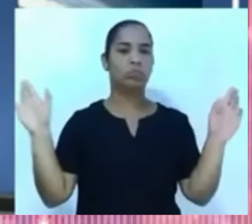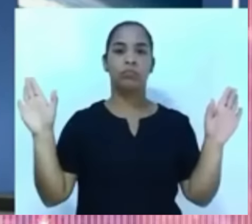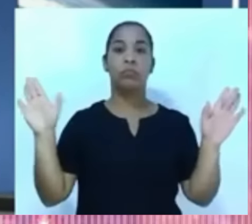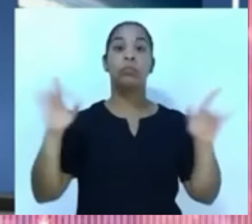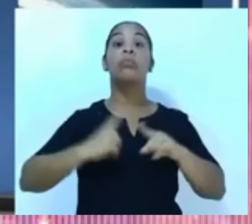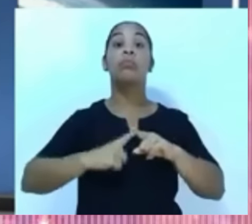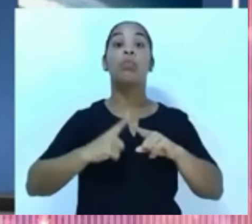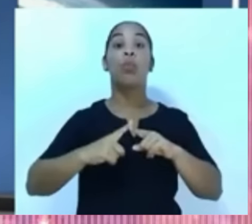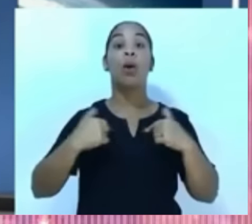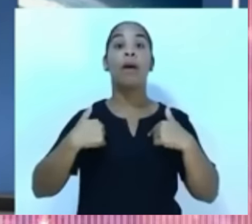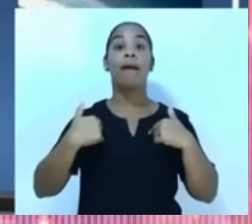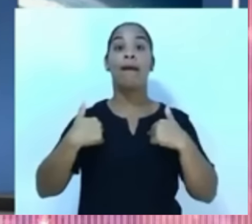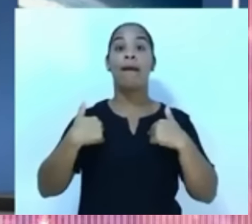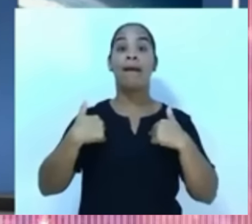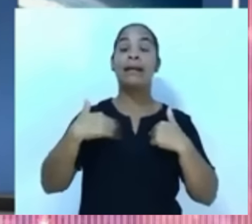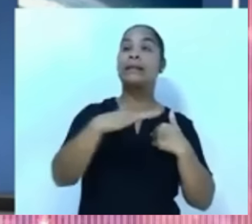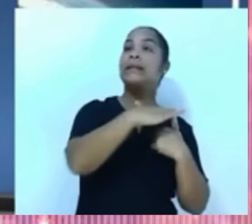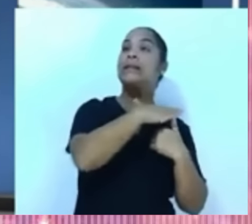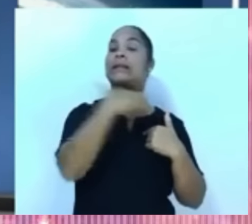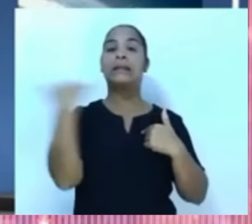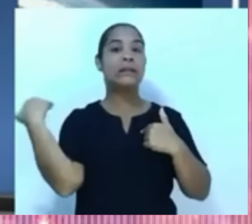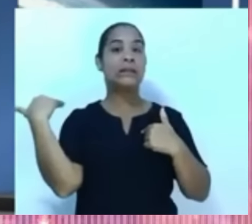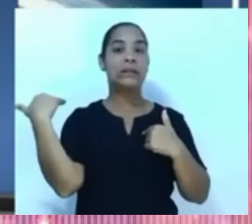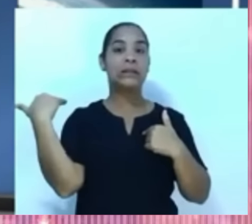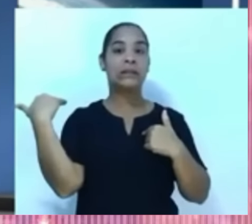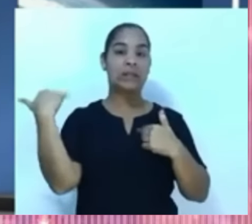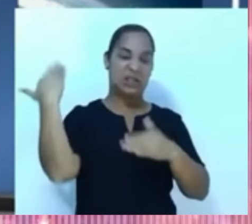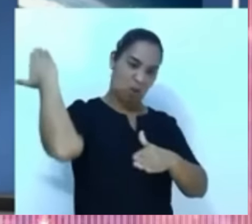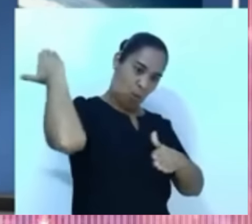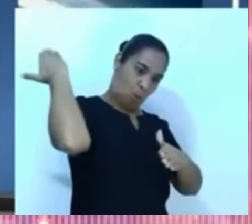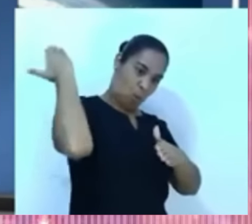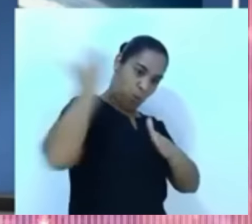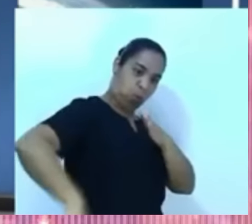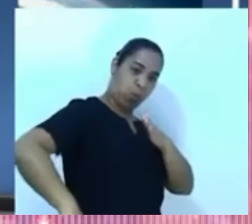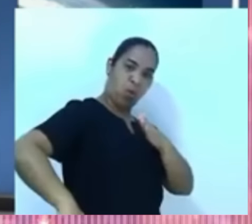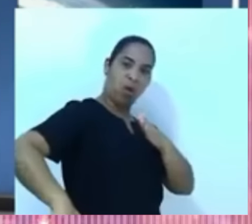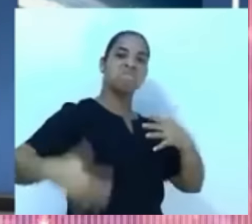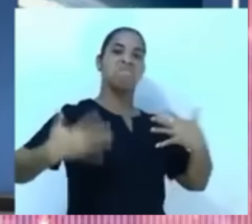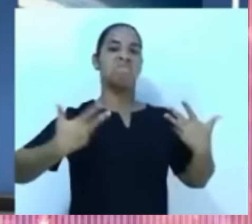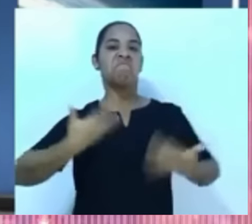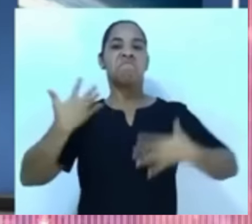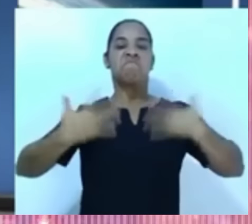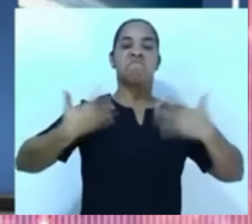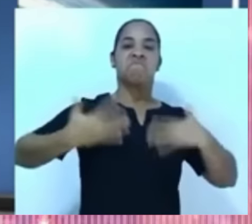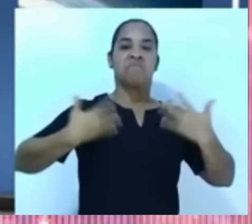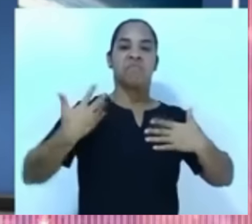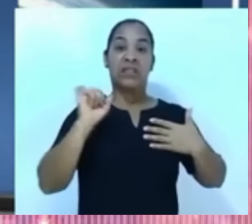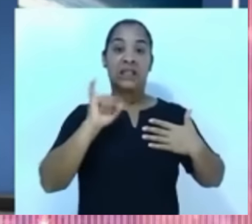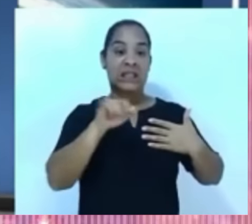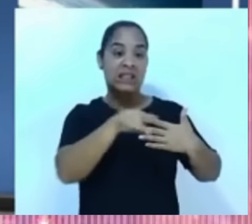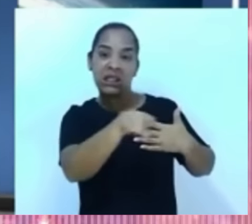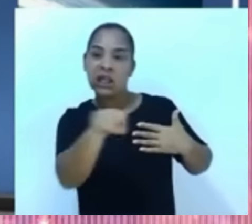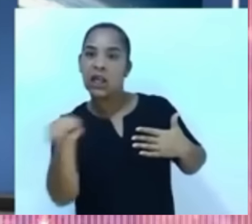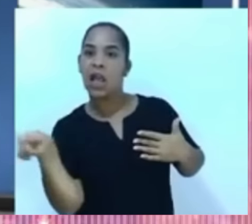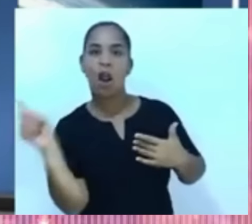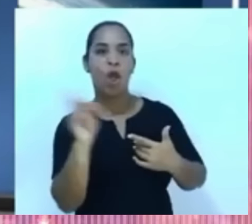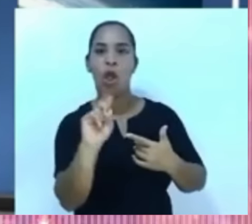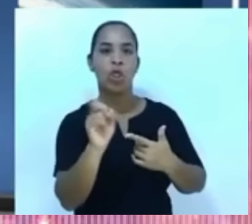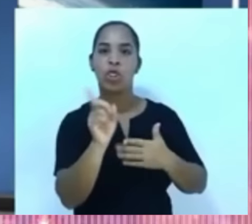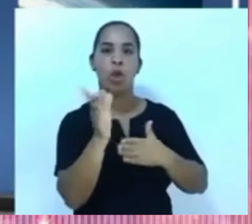forma de decepar a cabeça com Euforia e entusiasmo os que por uma ou outra razão